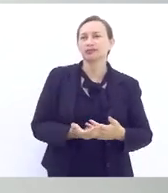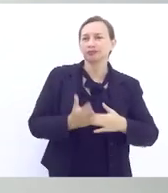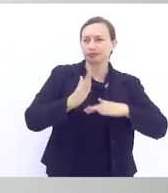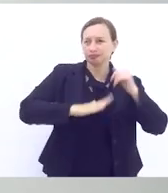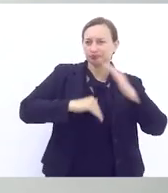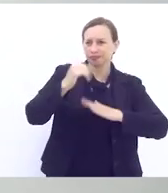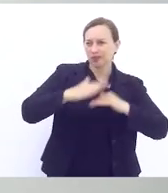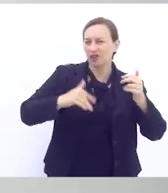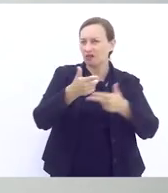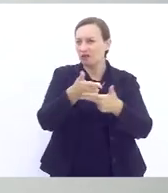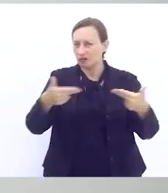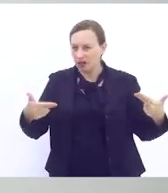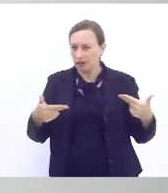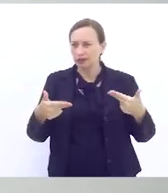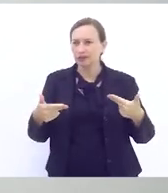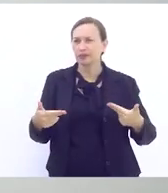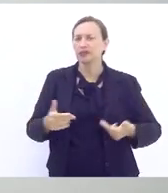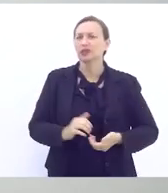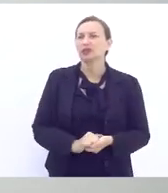né